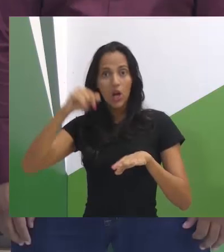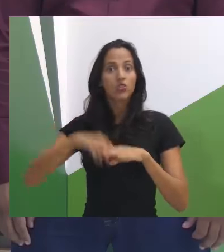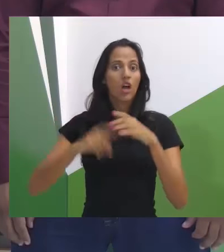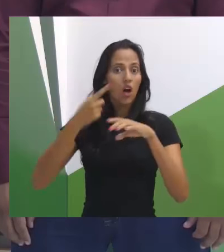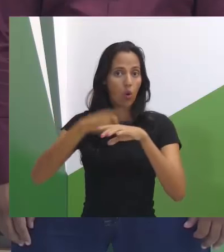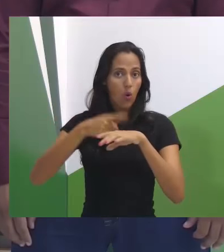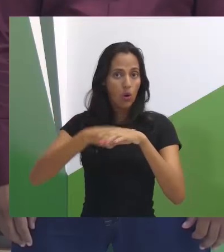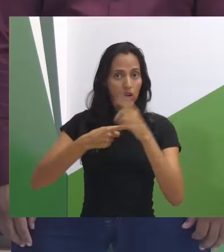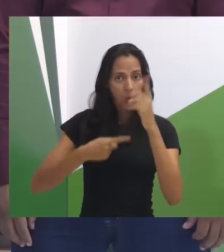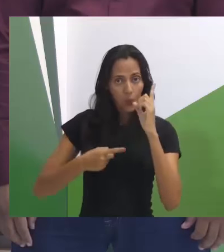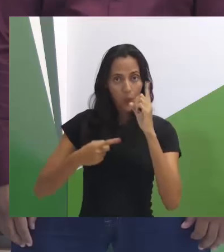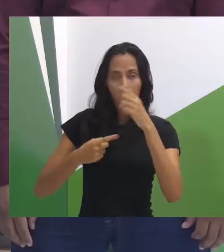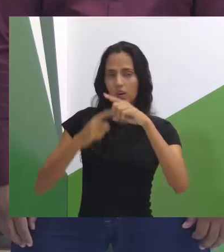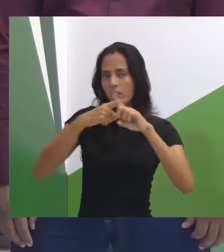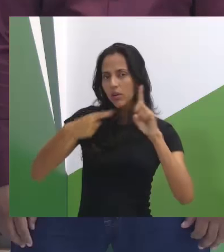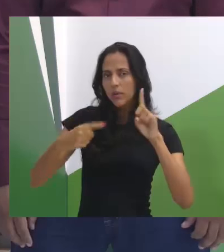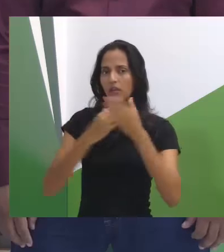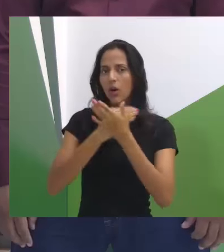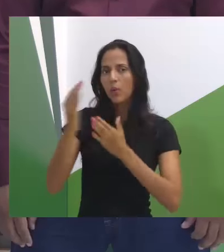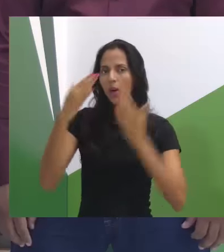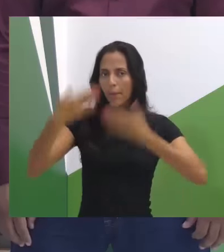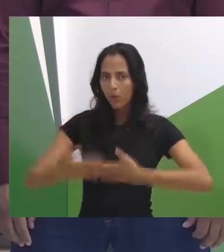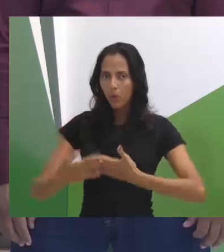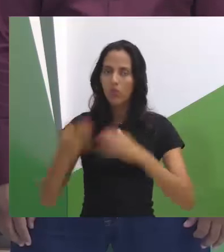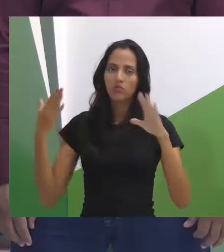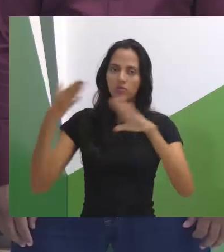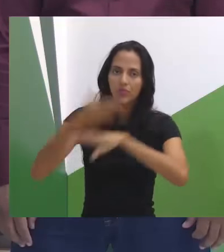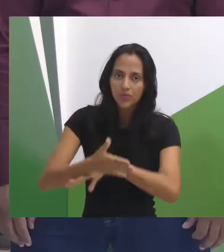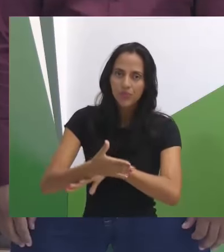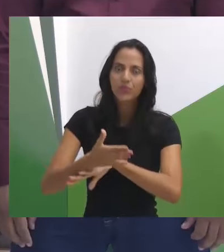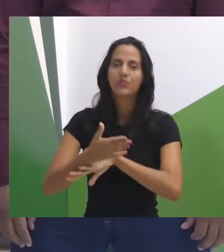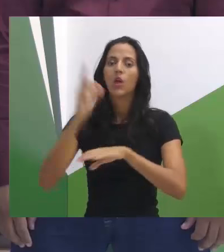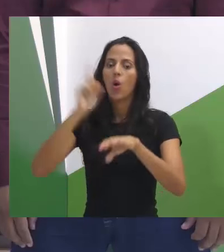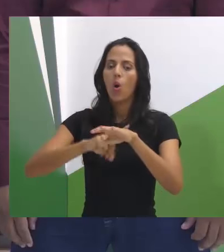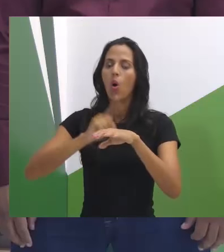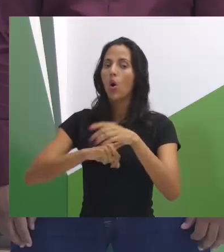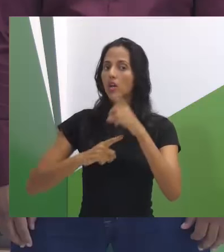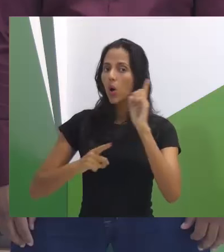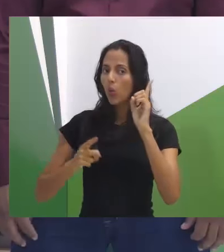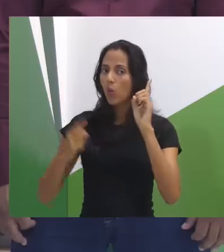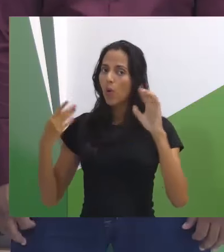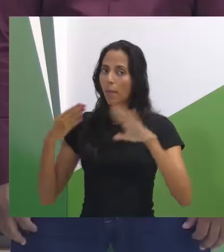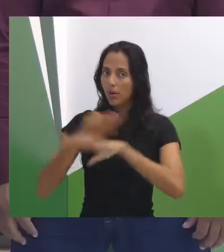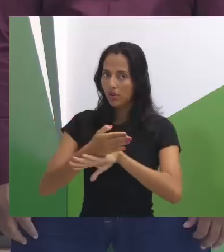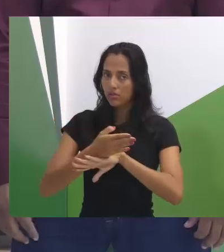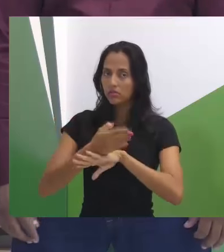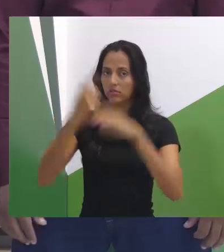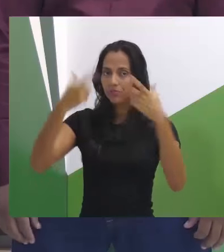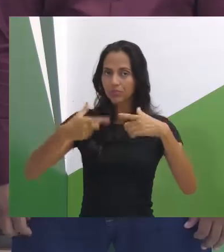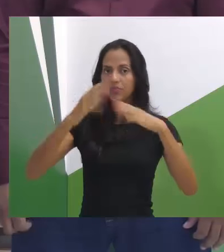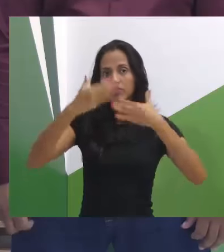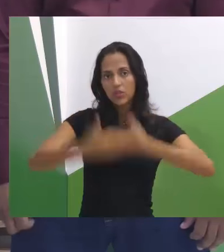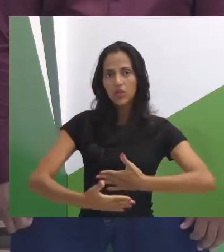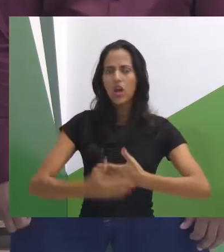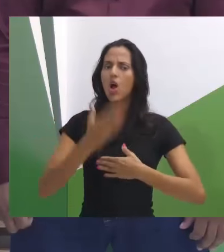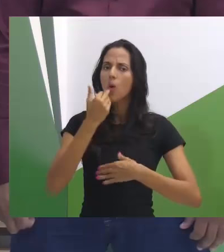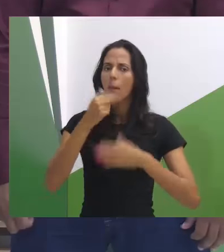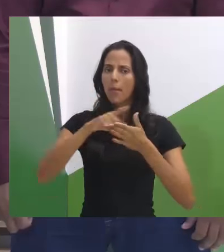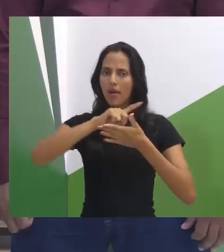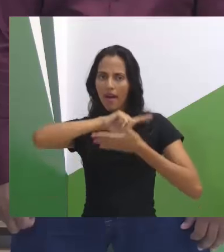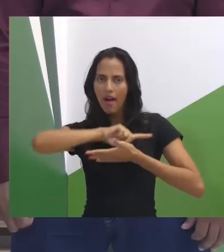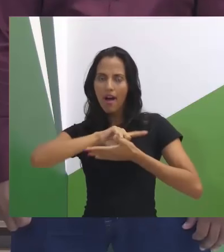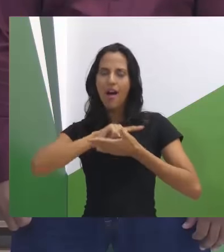devem comparecer aos locais de prova Às 13h30, no máximo, que é para ter aquele E lá é bem alimentado, leva